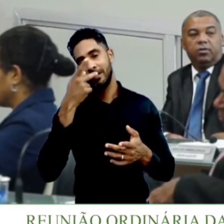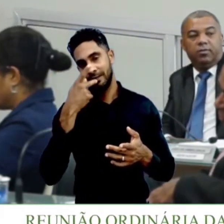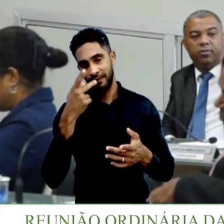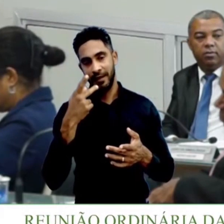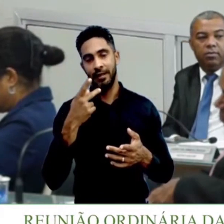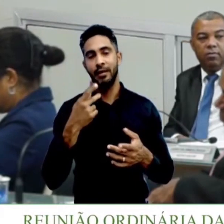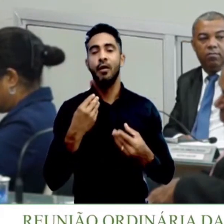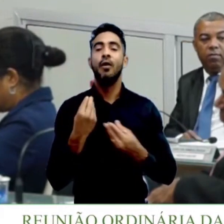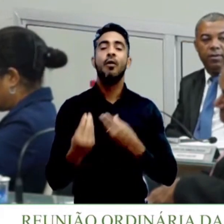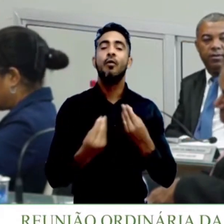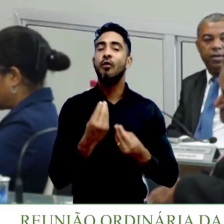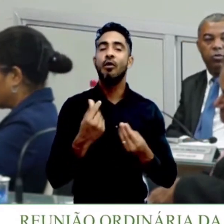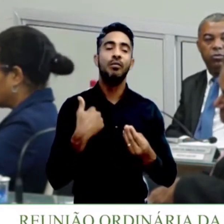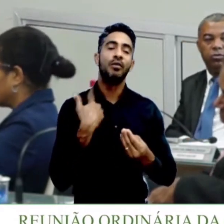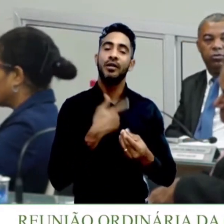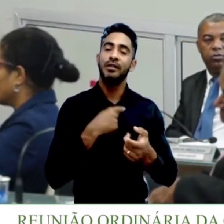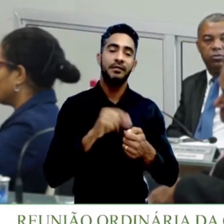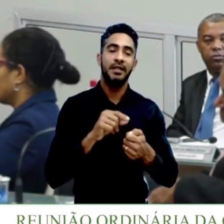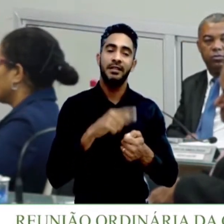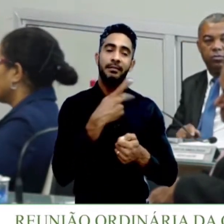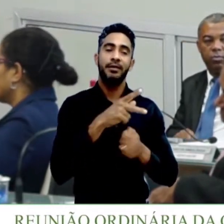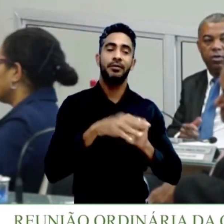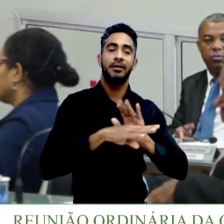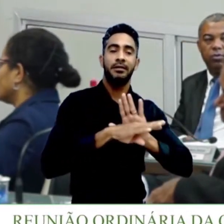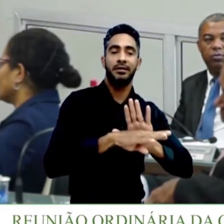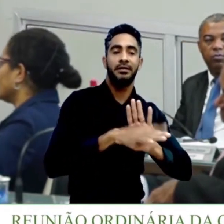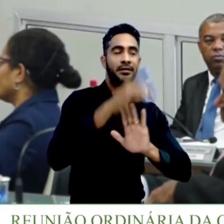nós podemos fazer por essas pessoas, né?